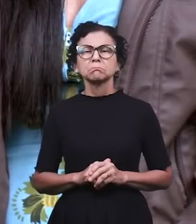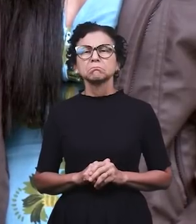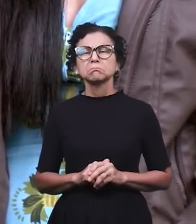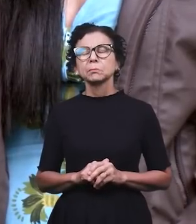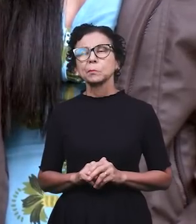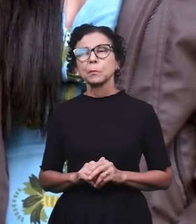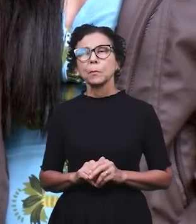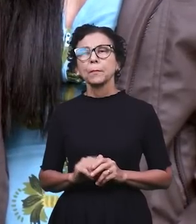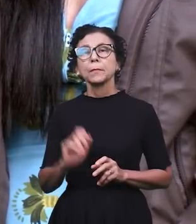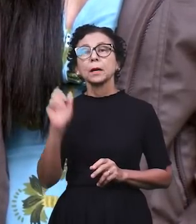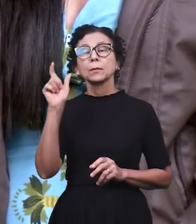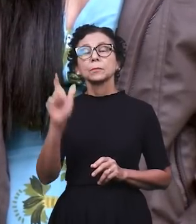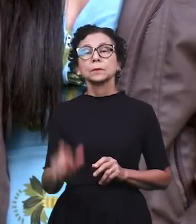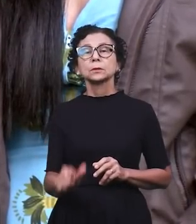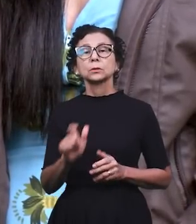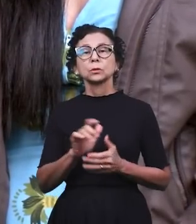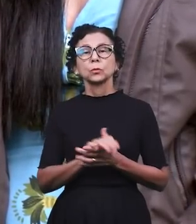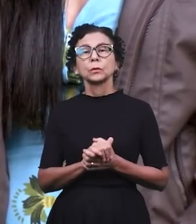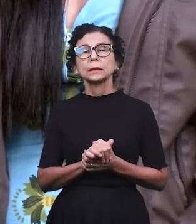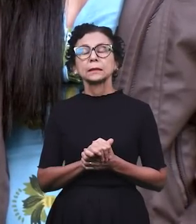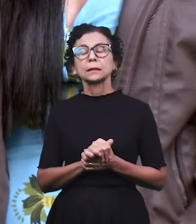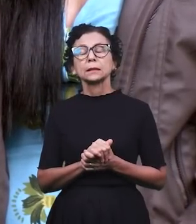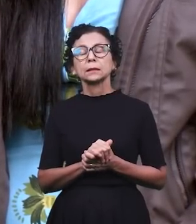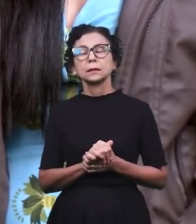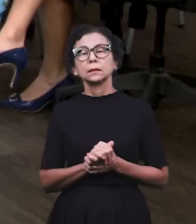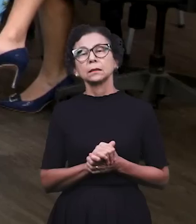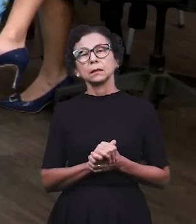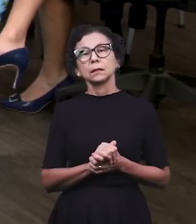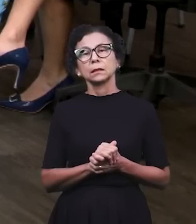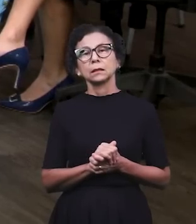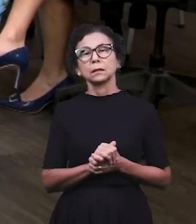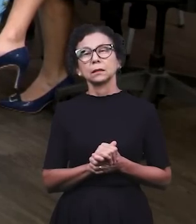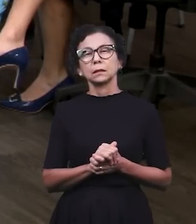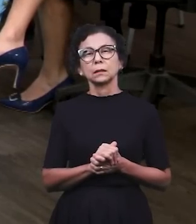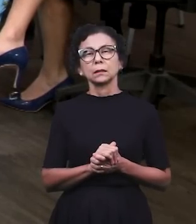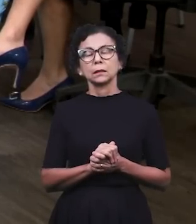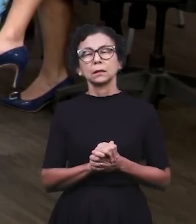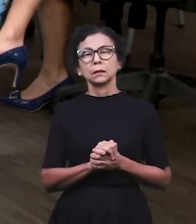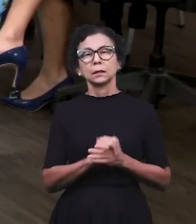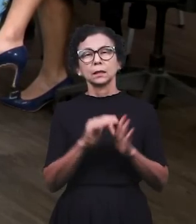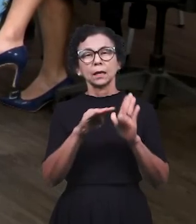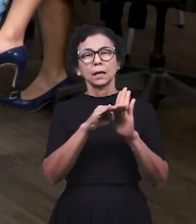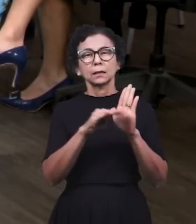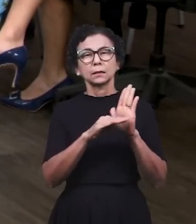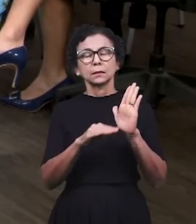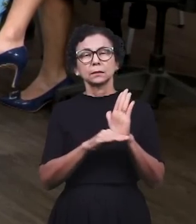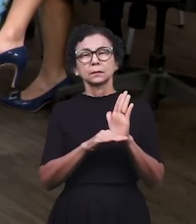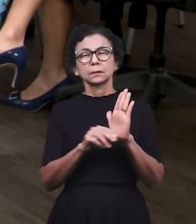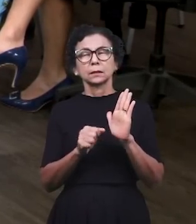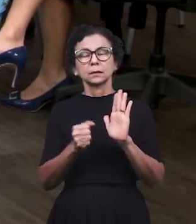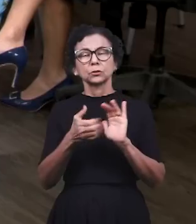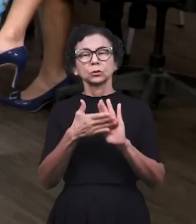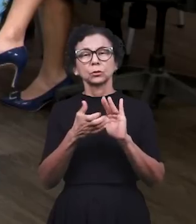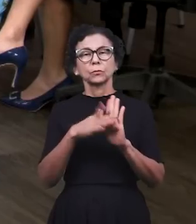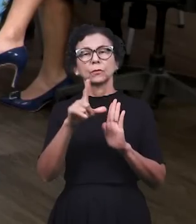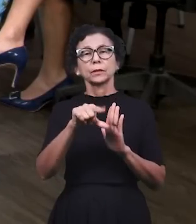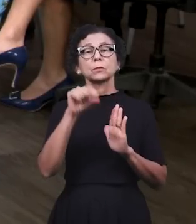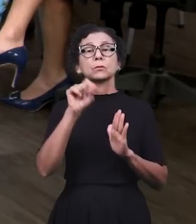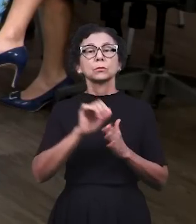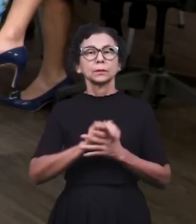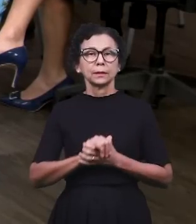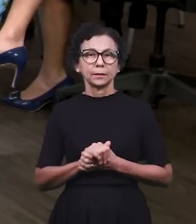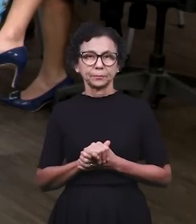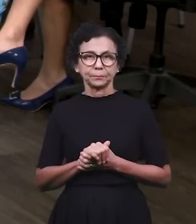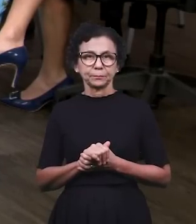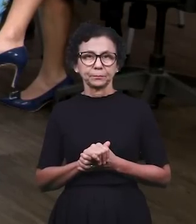dons espirituais que foram alcançados no culto profético. Olha, aí é mais uma